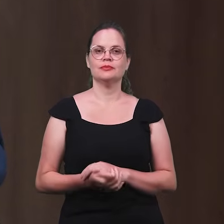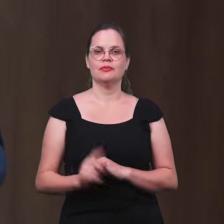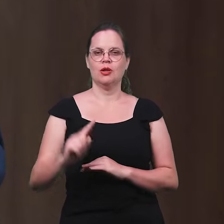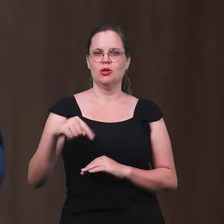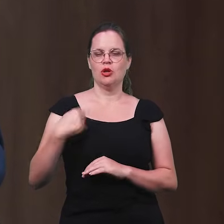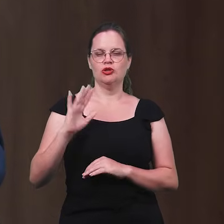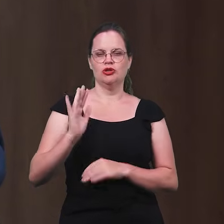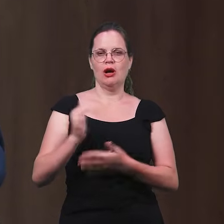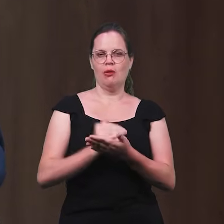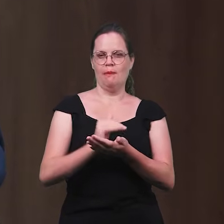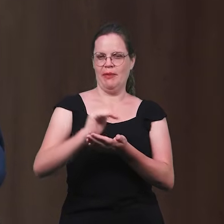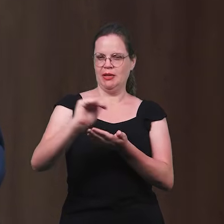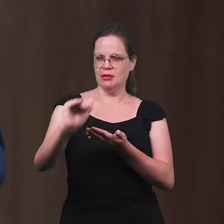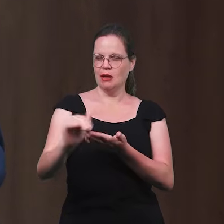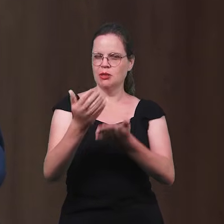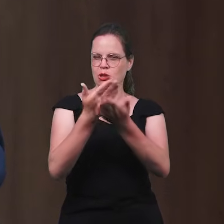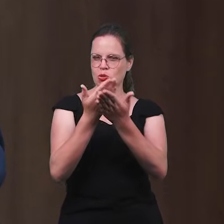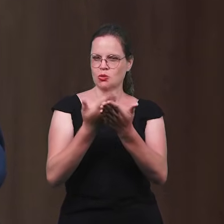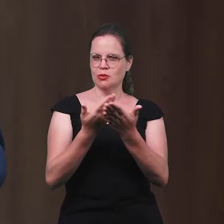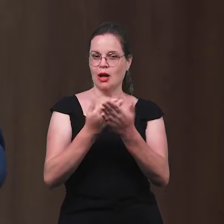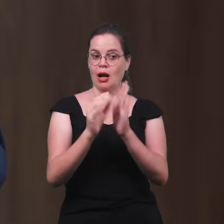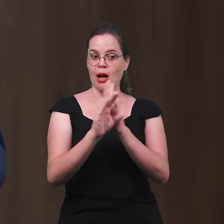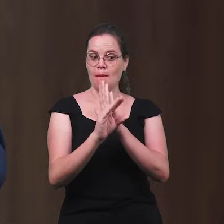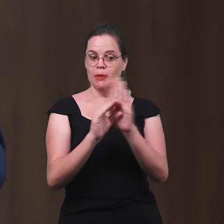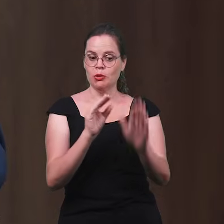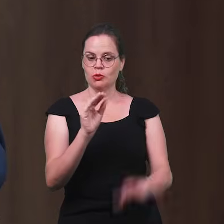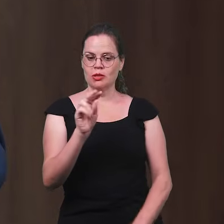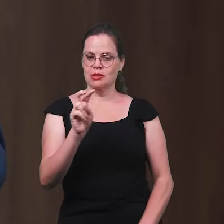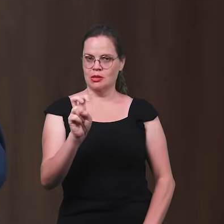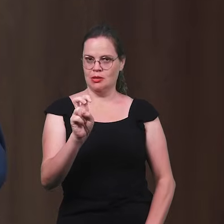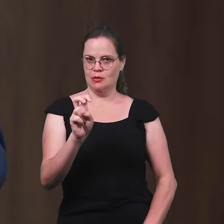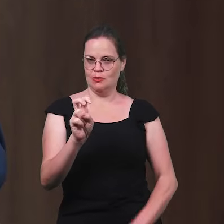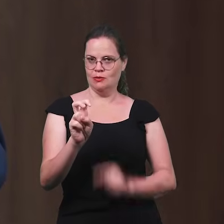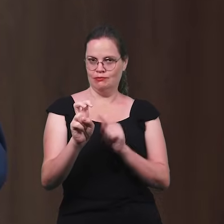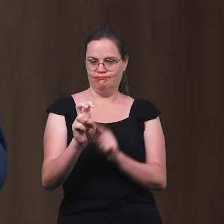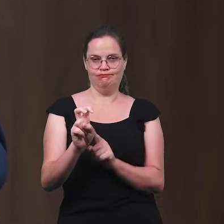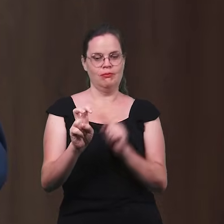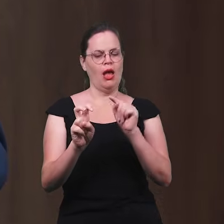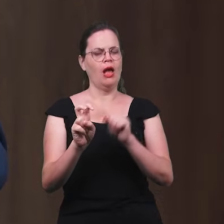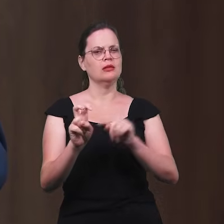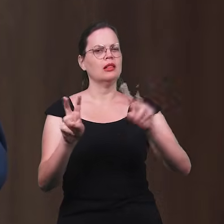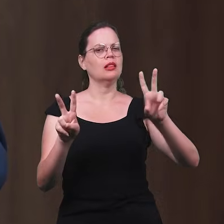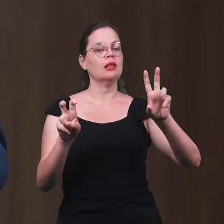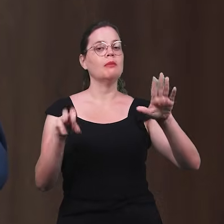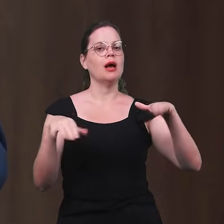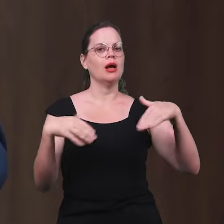capítulo 5, que fala da festa de Beltsazar.